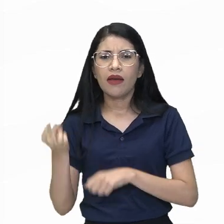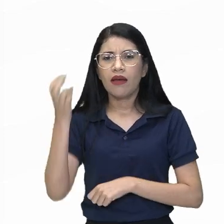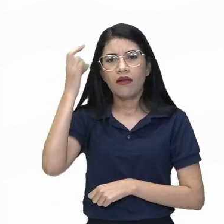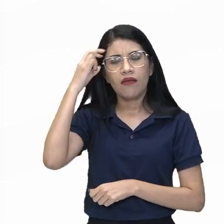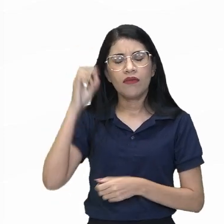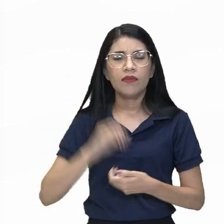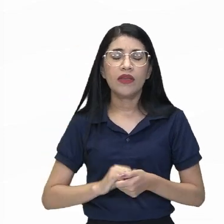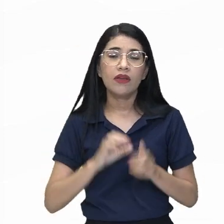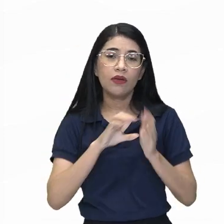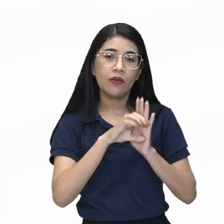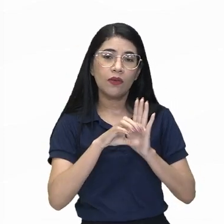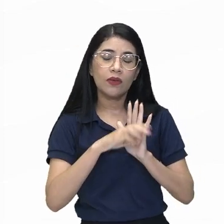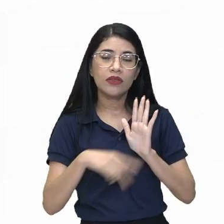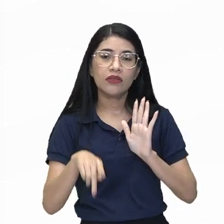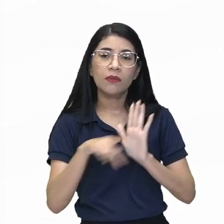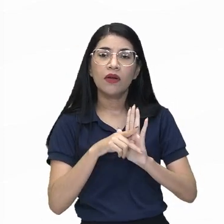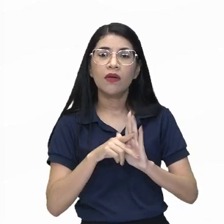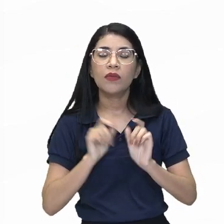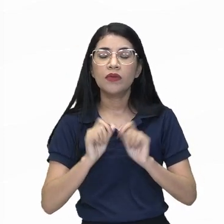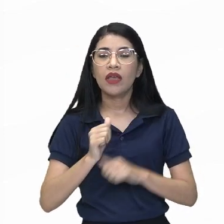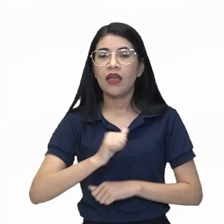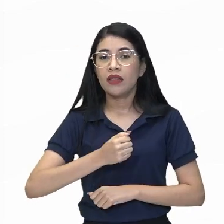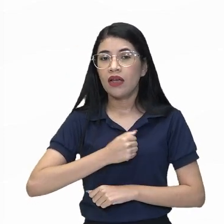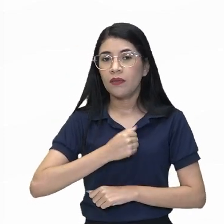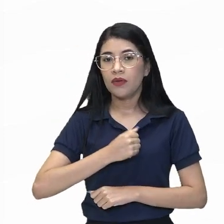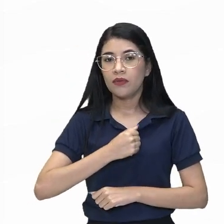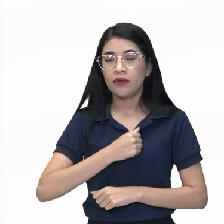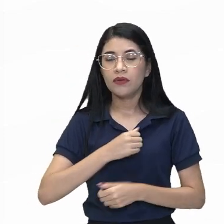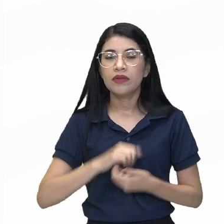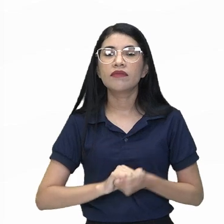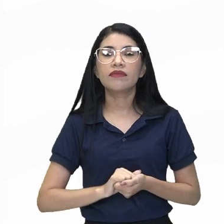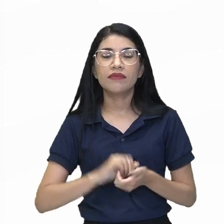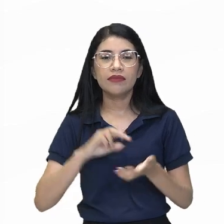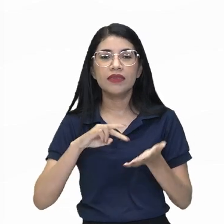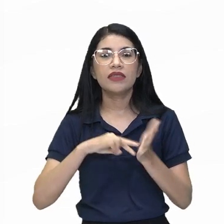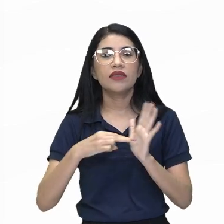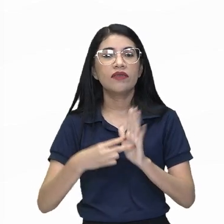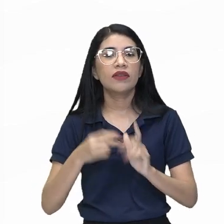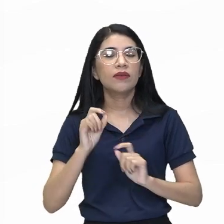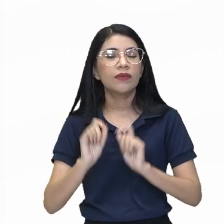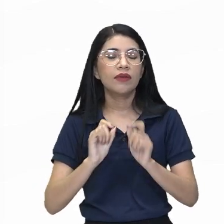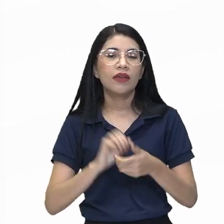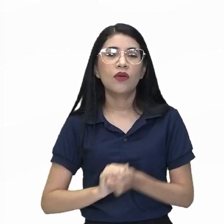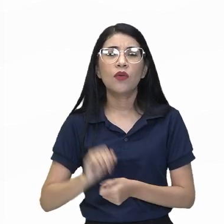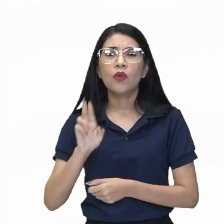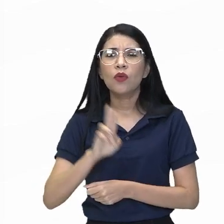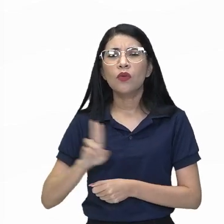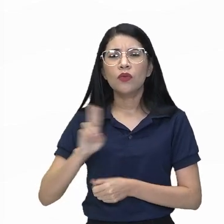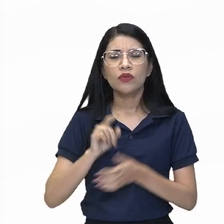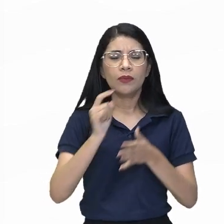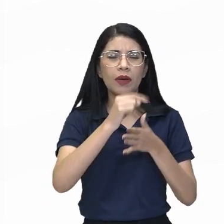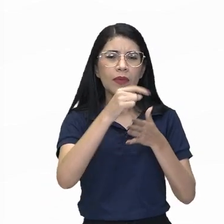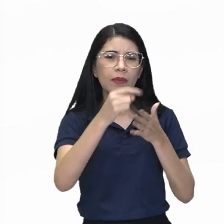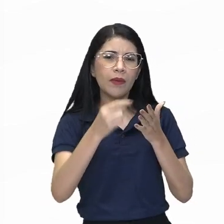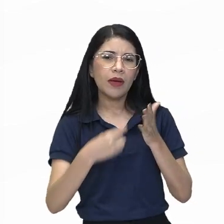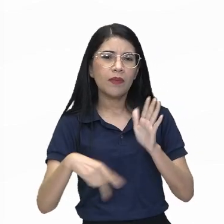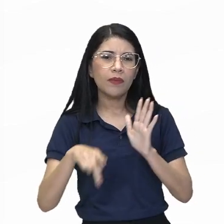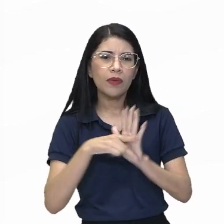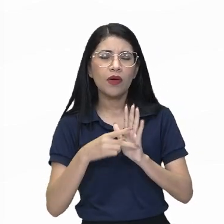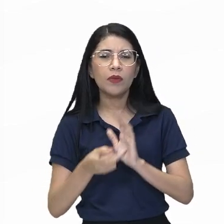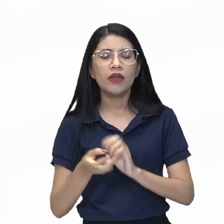é um conceito da antropologia que significa o uso de elementos de uma